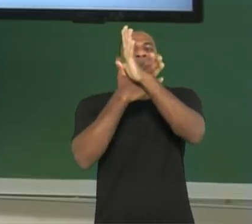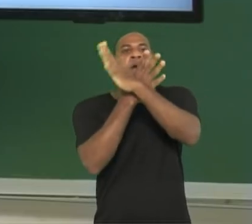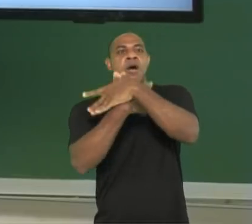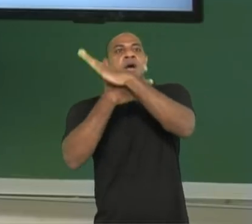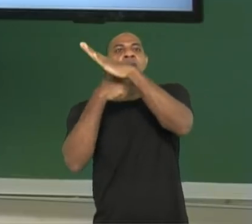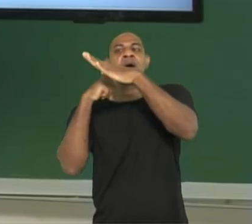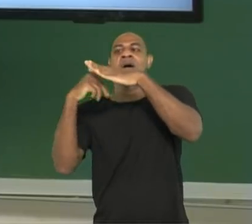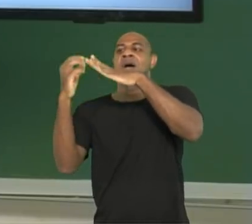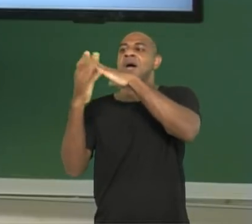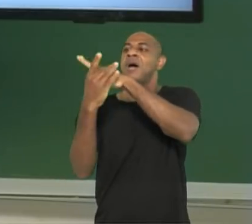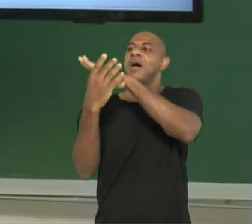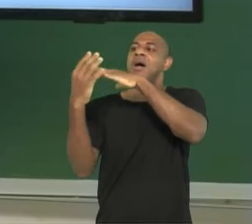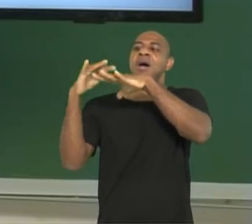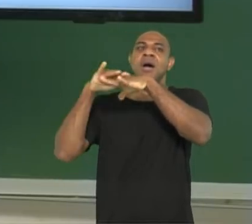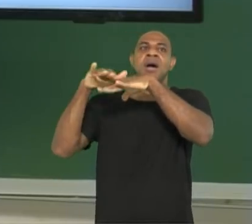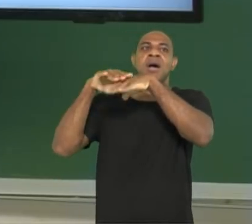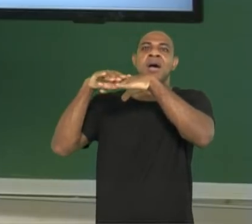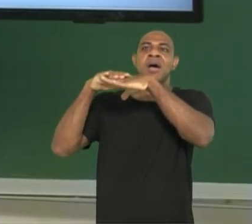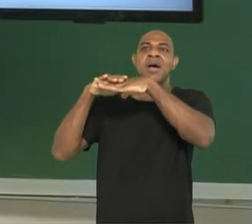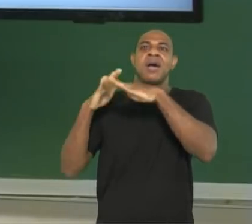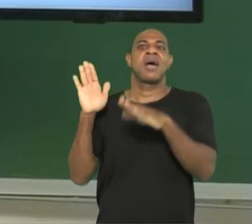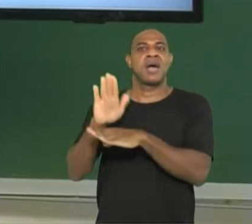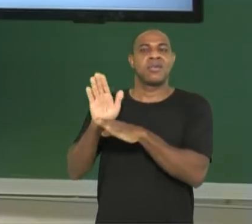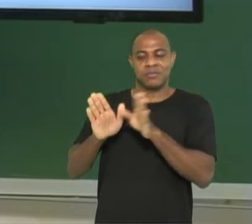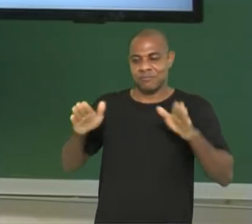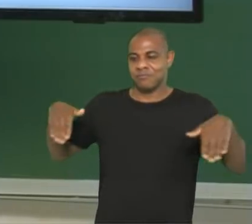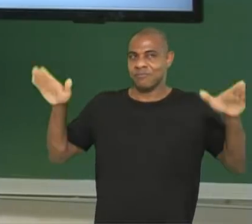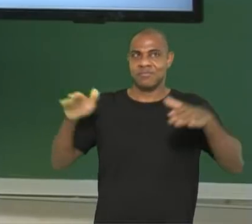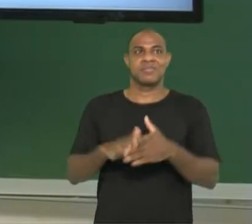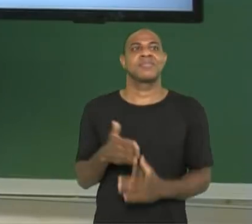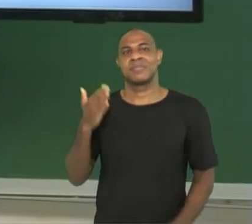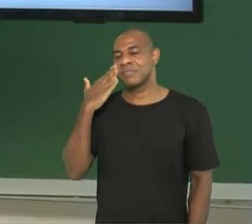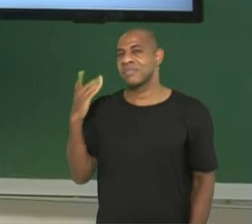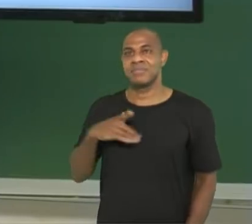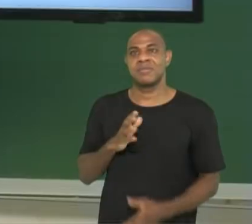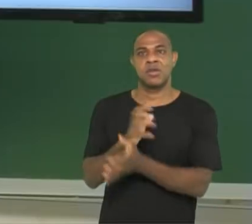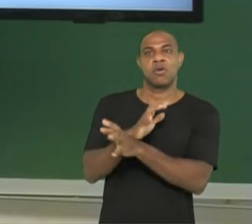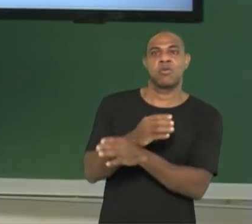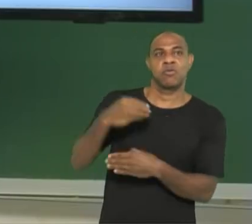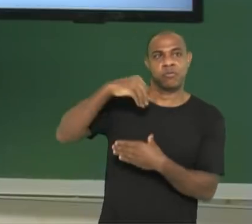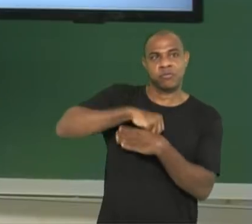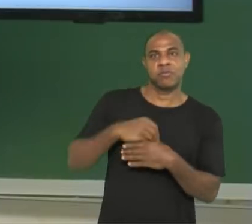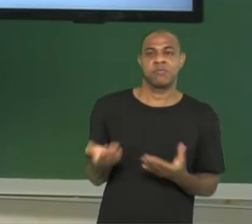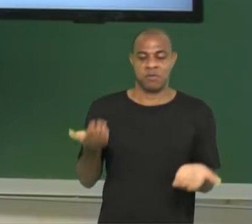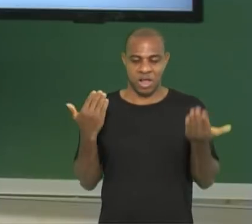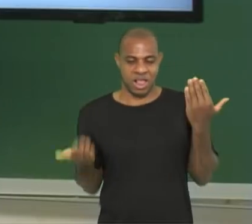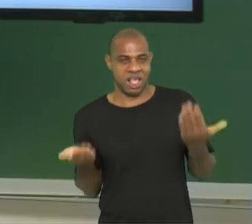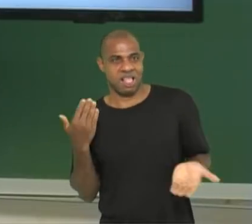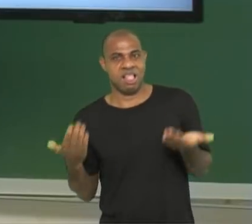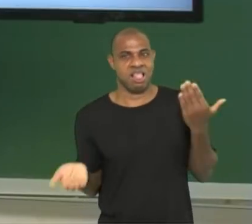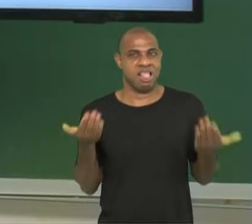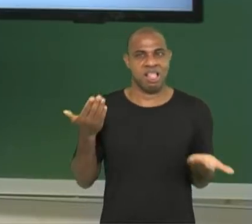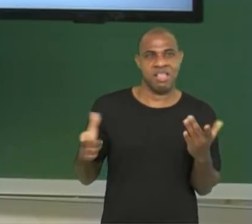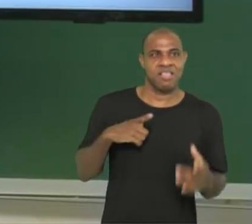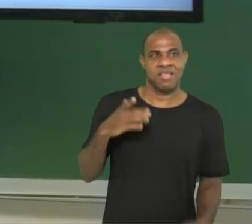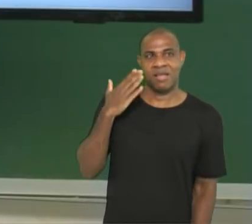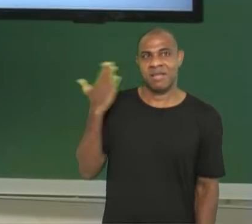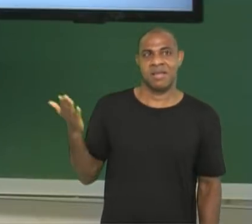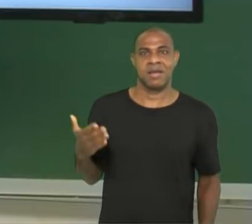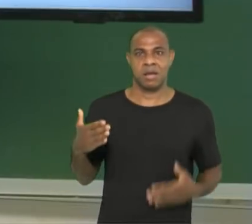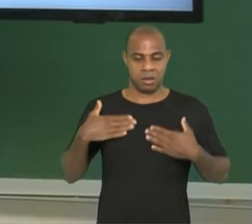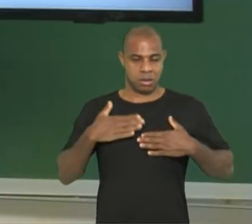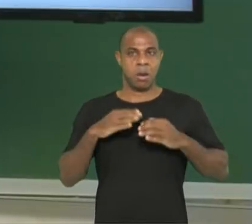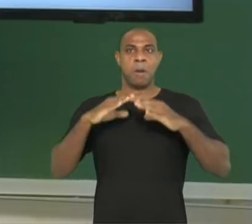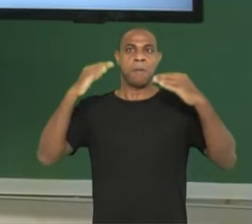são ossos ocos, e que têm ar dentro. Isso facilita que elas fiquem mais leves. Em volta do pulmão